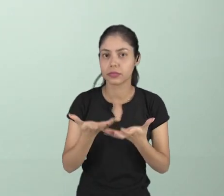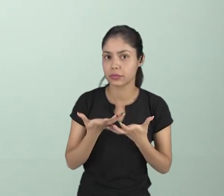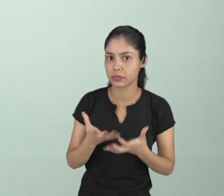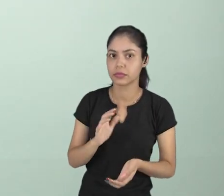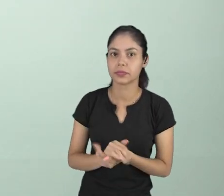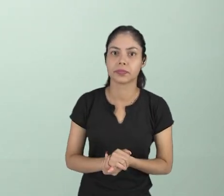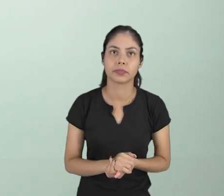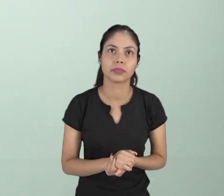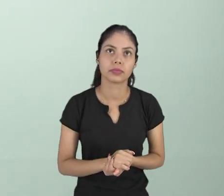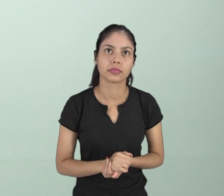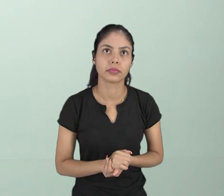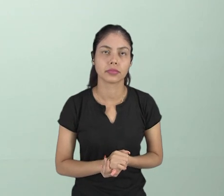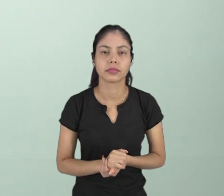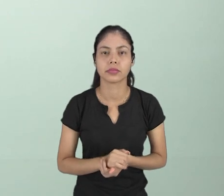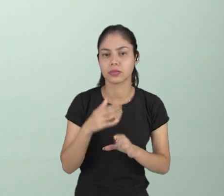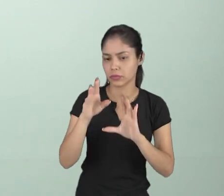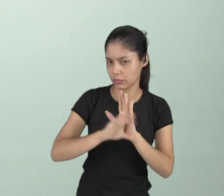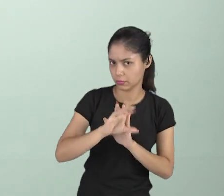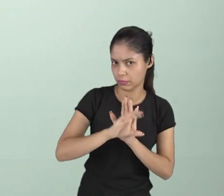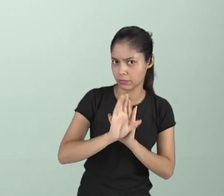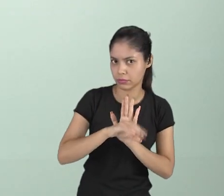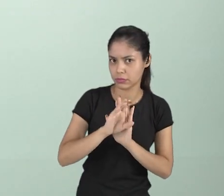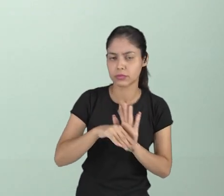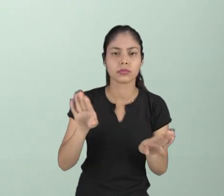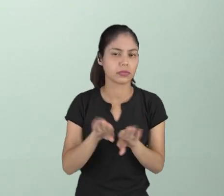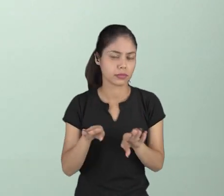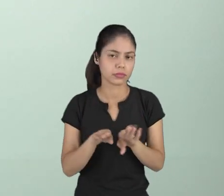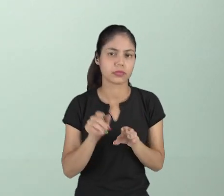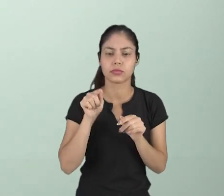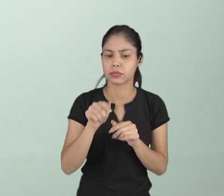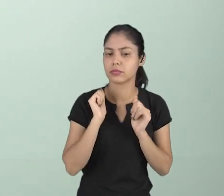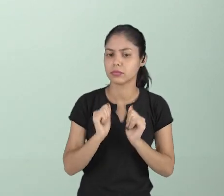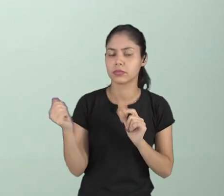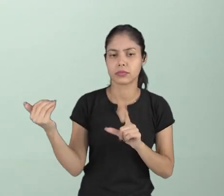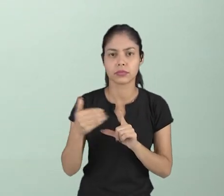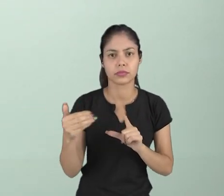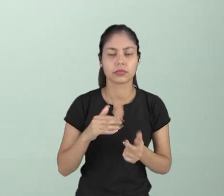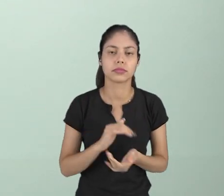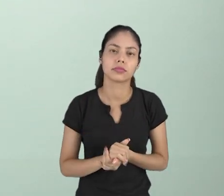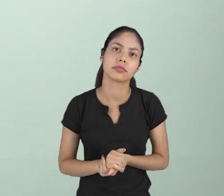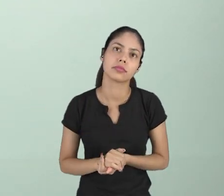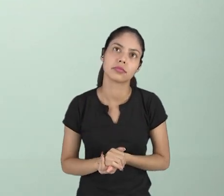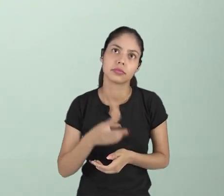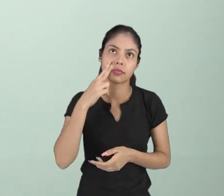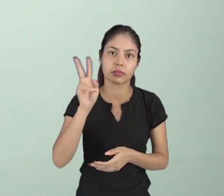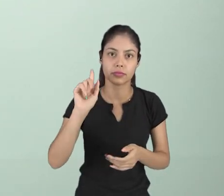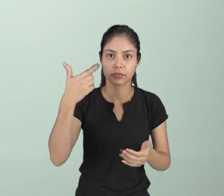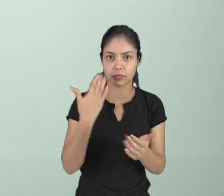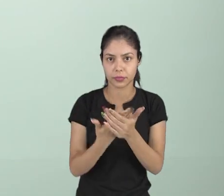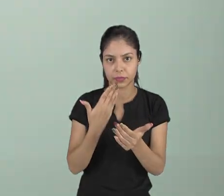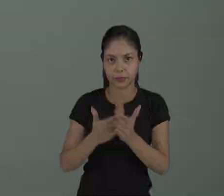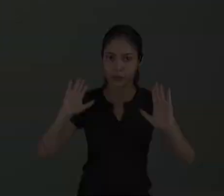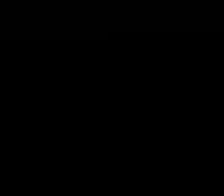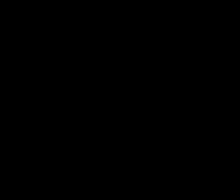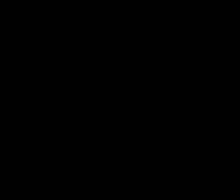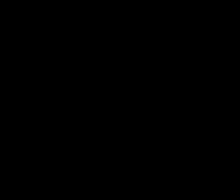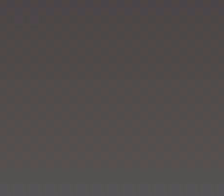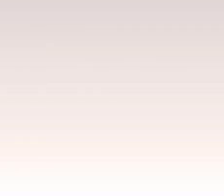organizadinho por componentes curriculares, com dicas de materiais que vocês podem acessar, tá bom? É isso, nos vemos na próxima aula.